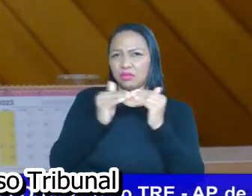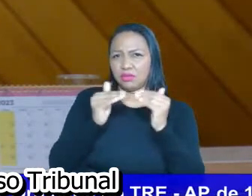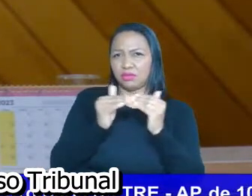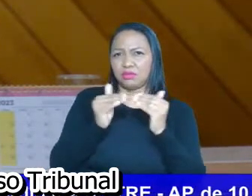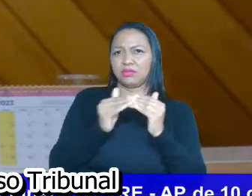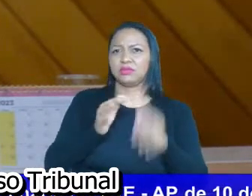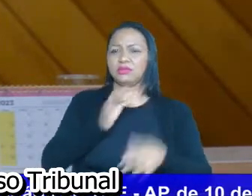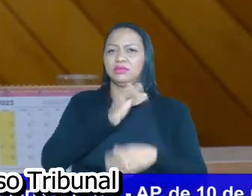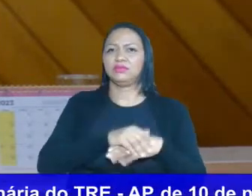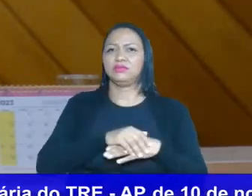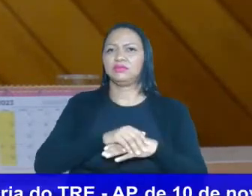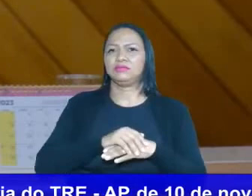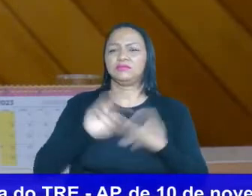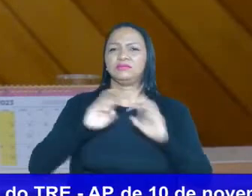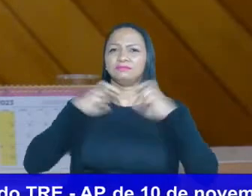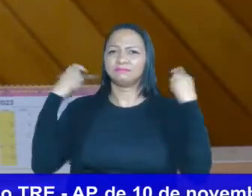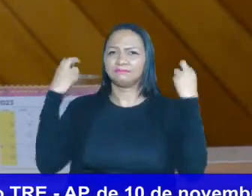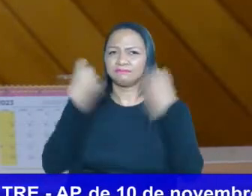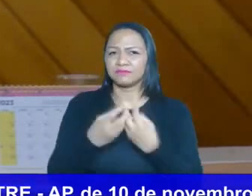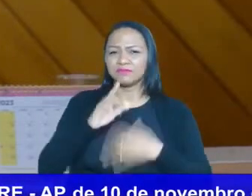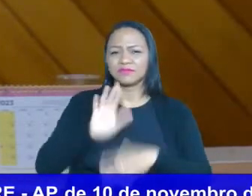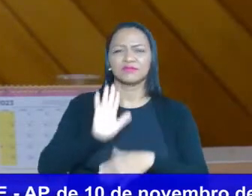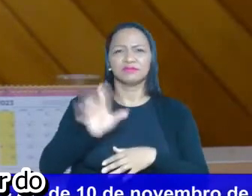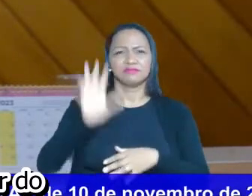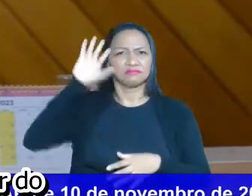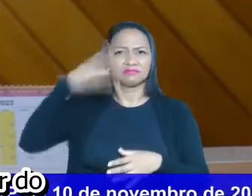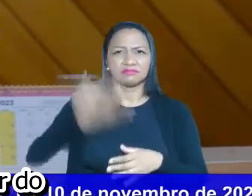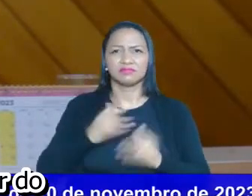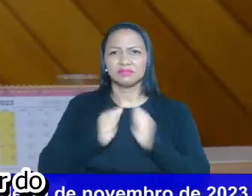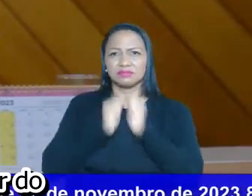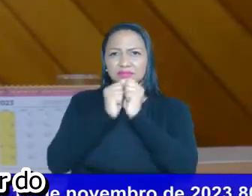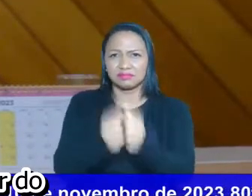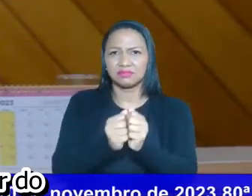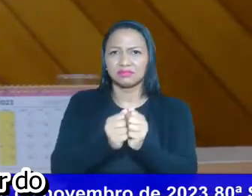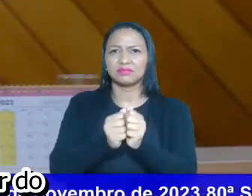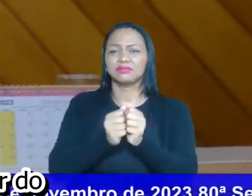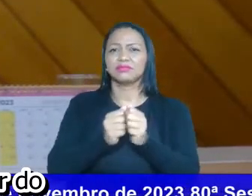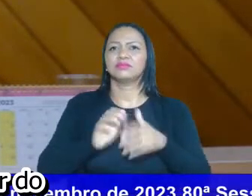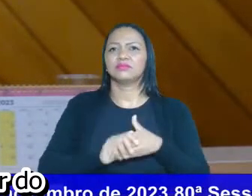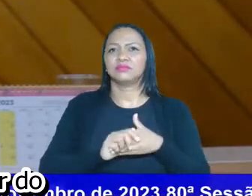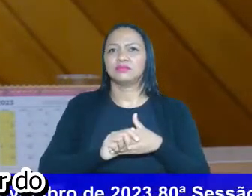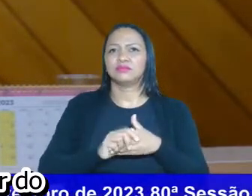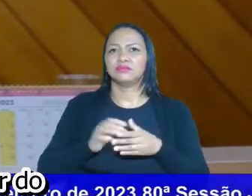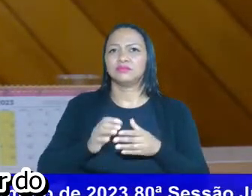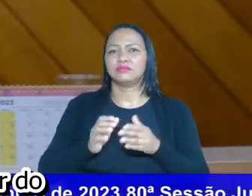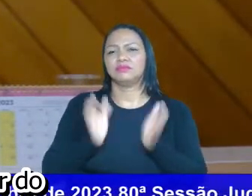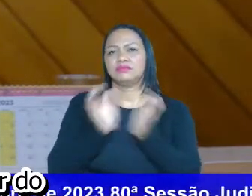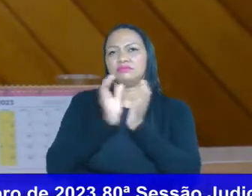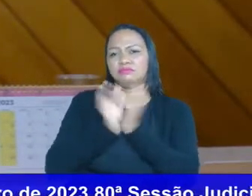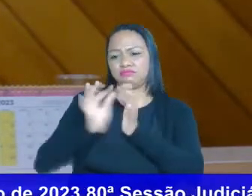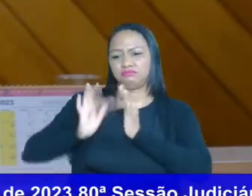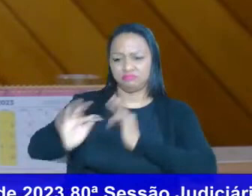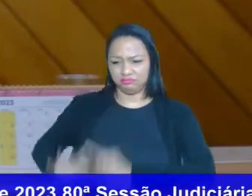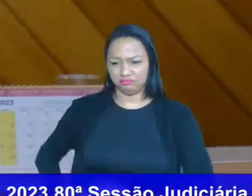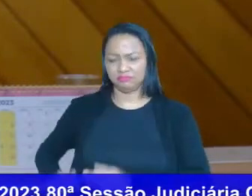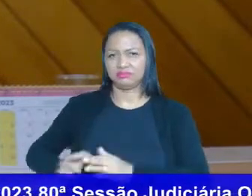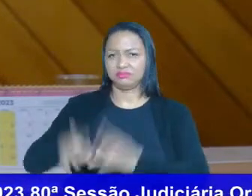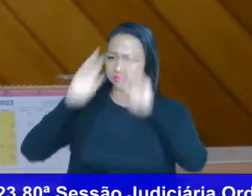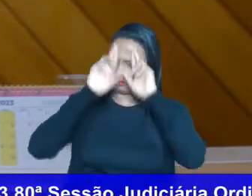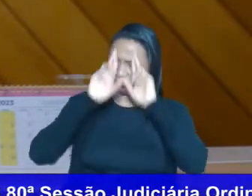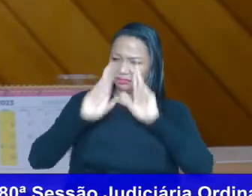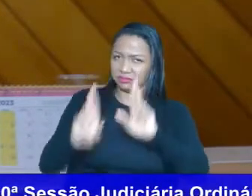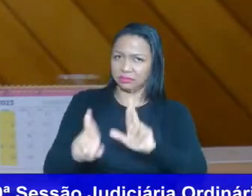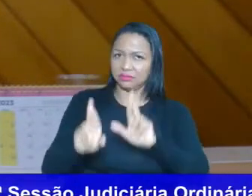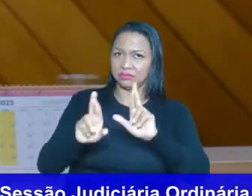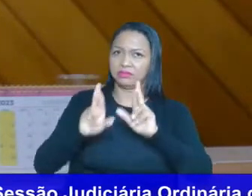nosso tribunal tem decidido de forma reiterada. Eu estou acompanhando integralmente o parecer do NACEP,